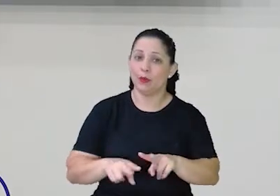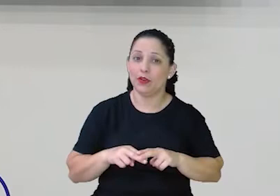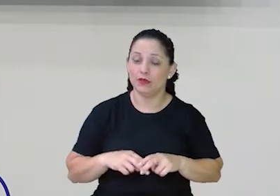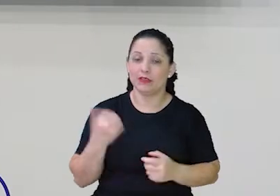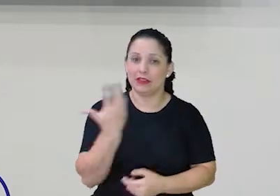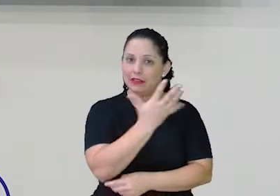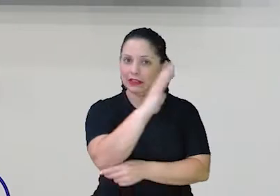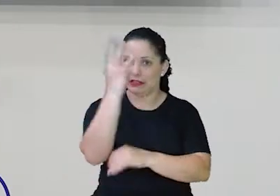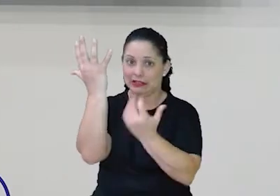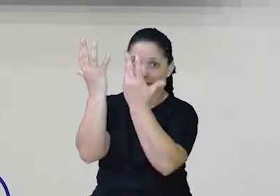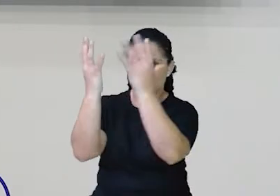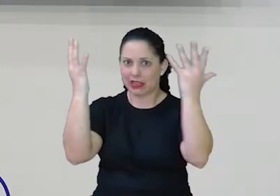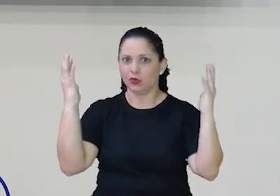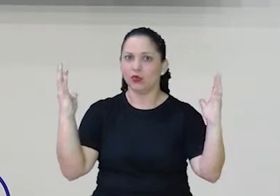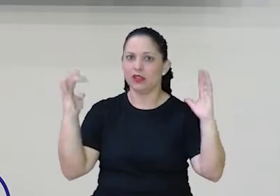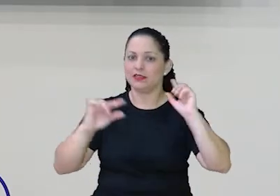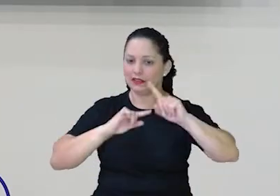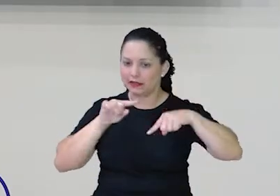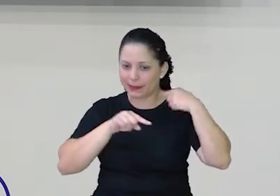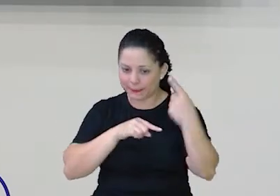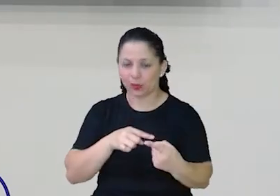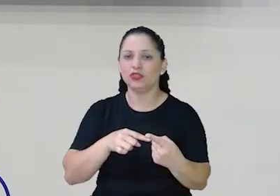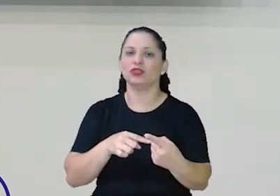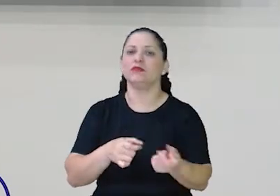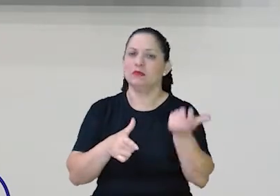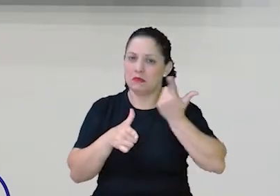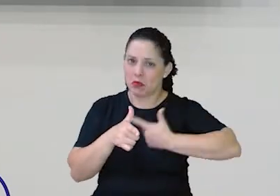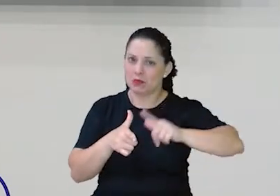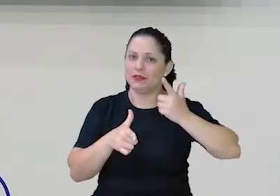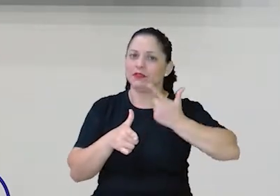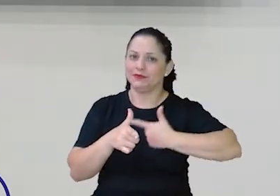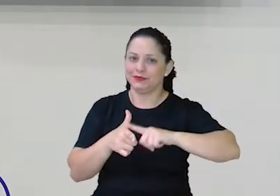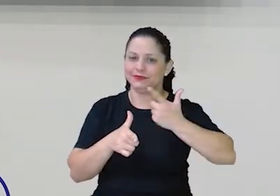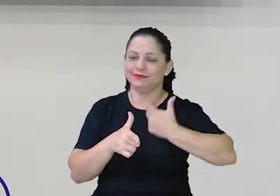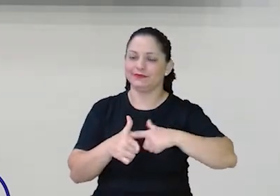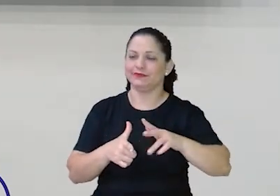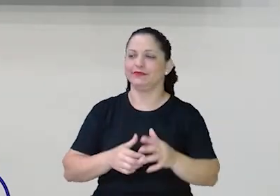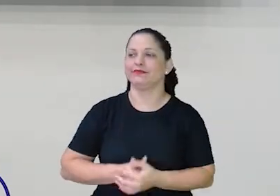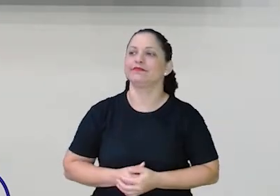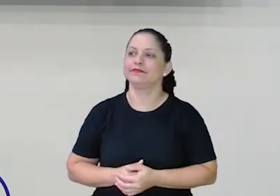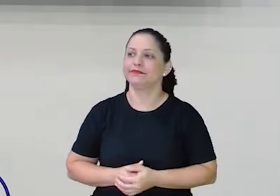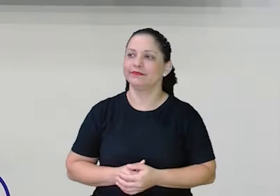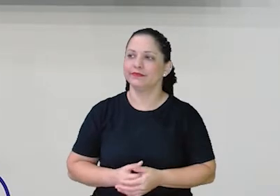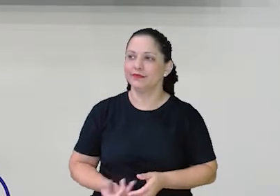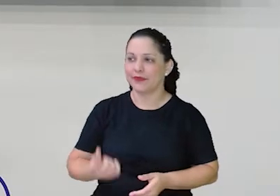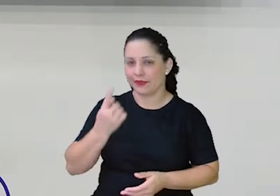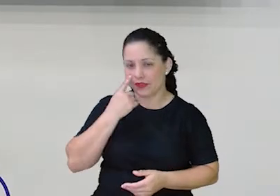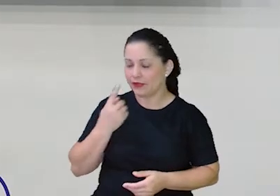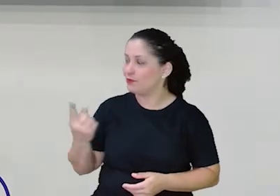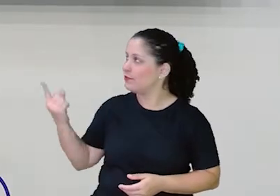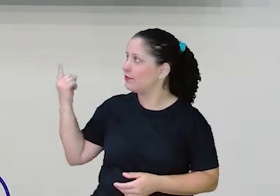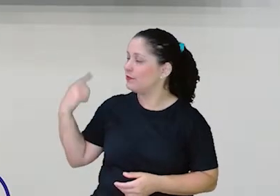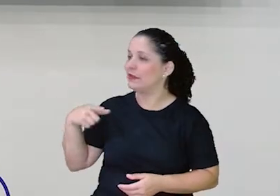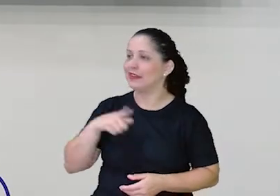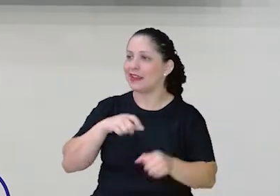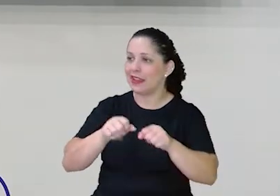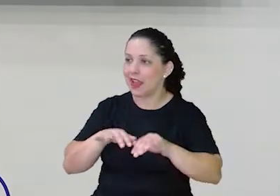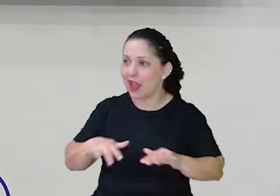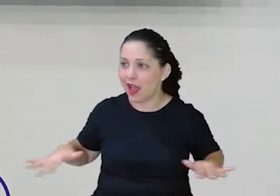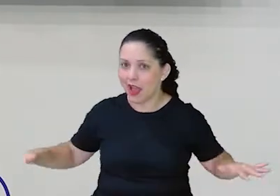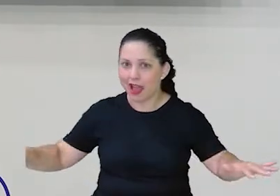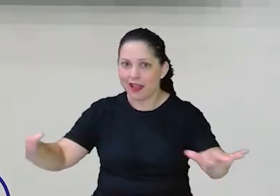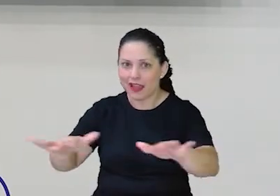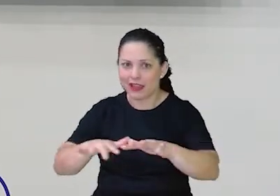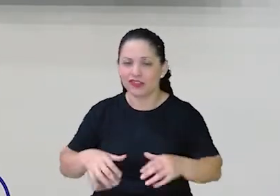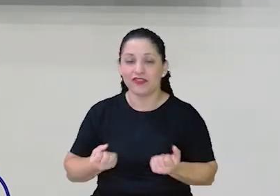E aí é que acontecem os acidentes naturais. E olha só aqui o que a gente está vendo aqui. Também tem algumas áreas, bastante áreas de